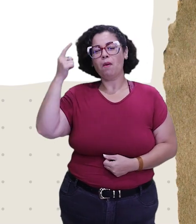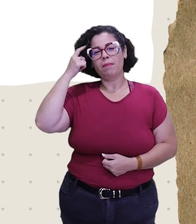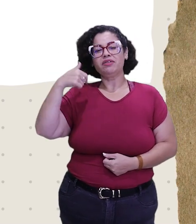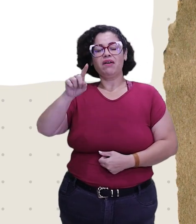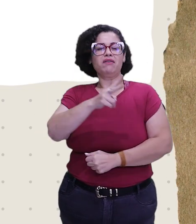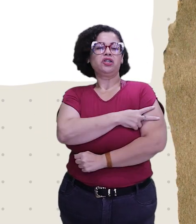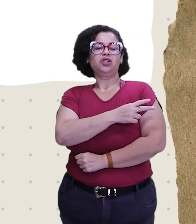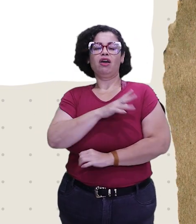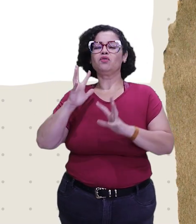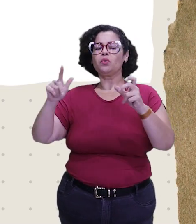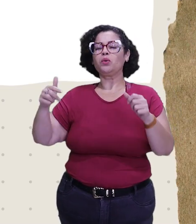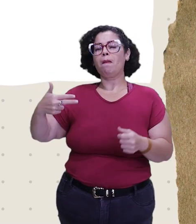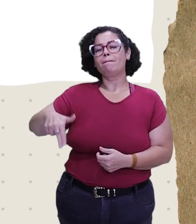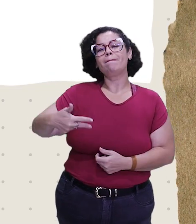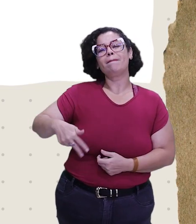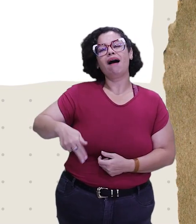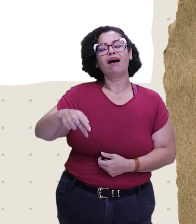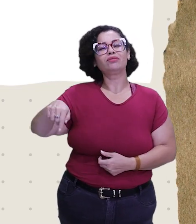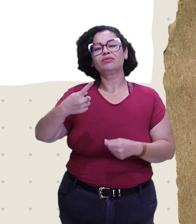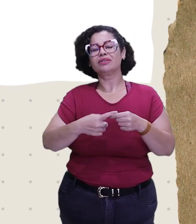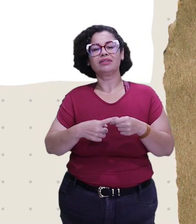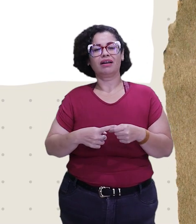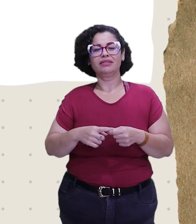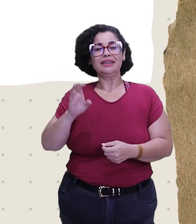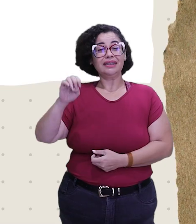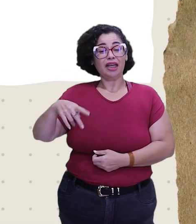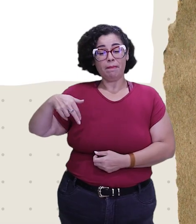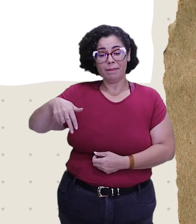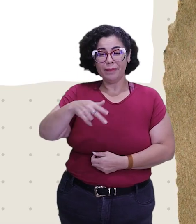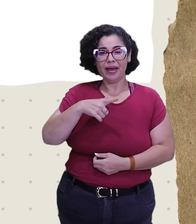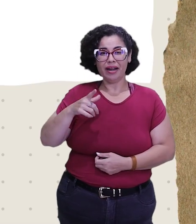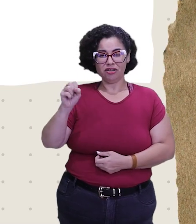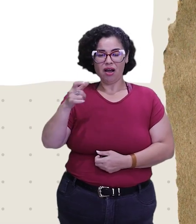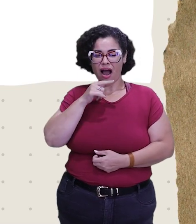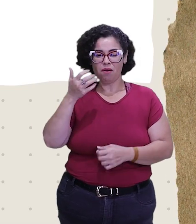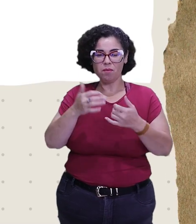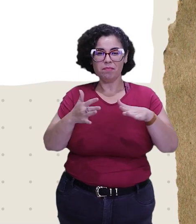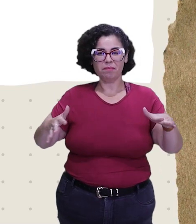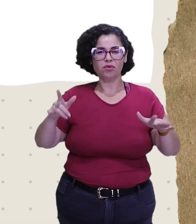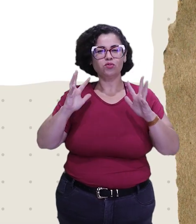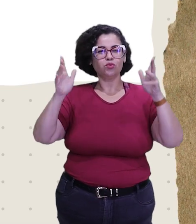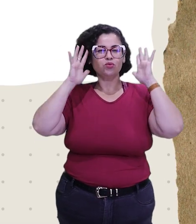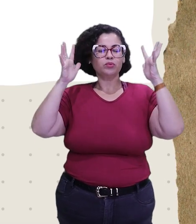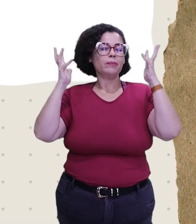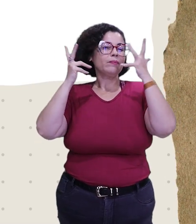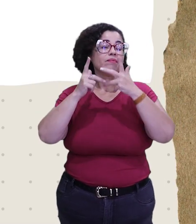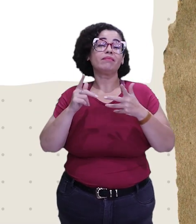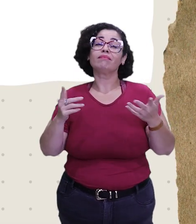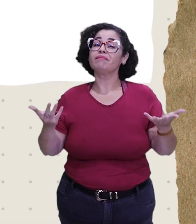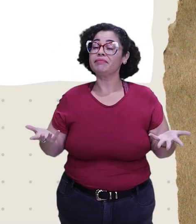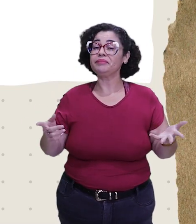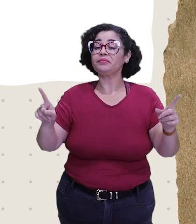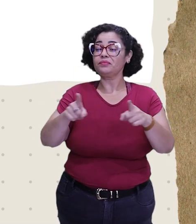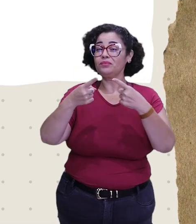dia o chefe de todos os malandros da cidade. O Sem Pernas em se jogar no mar, onde os sonhos são todos belos, porque